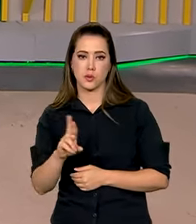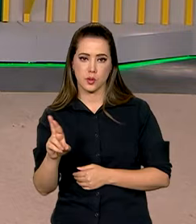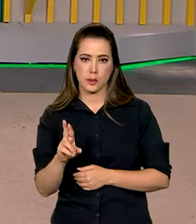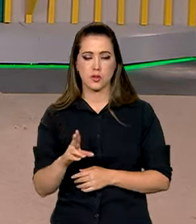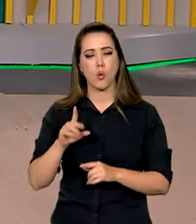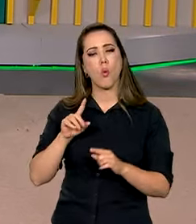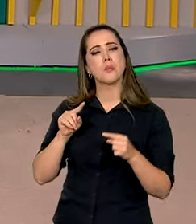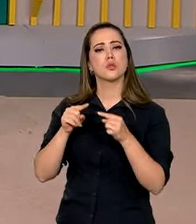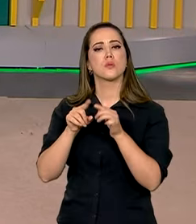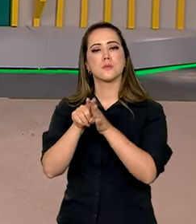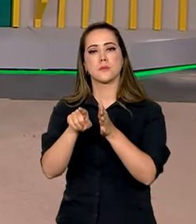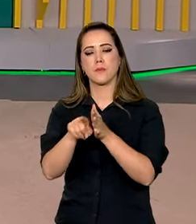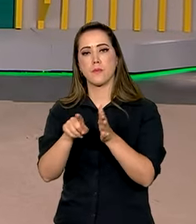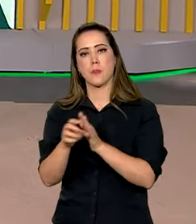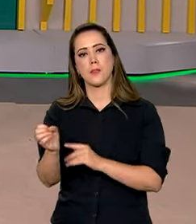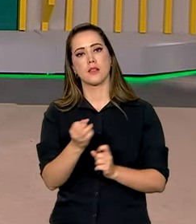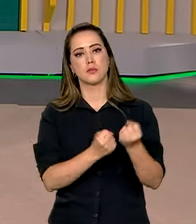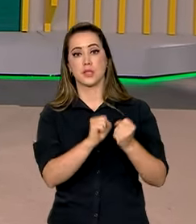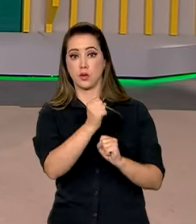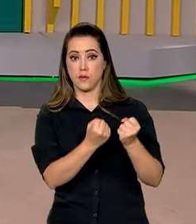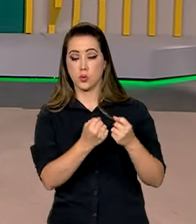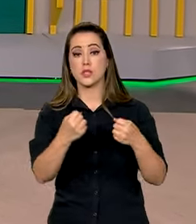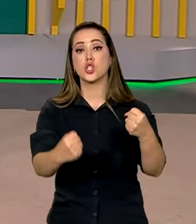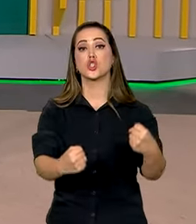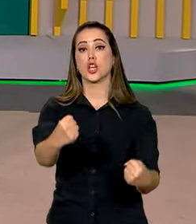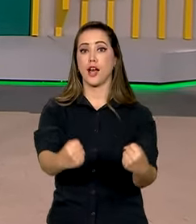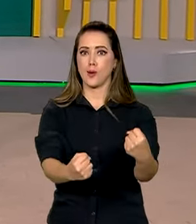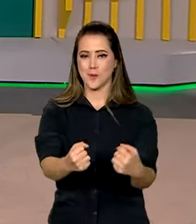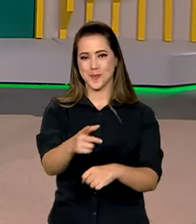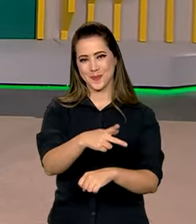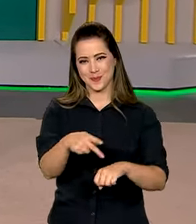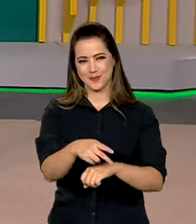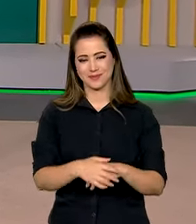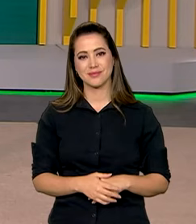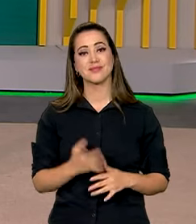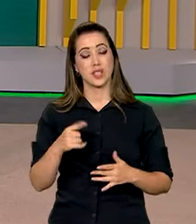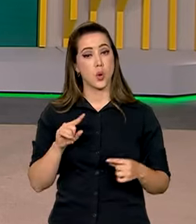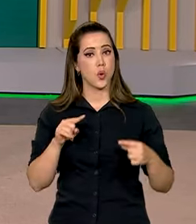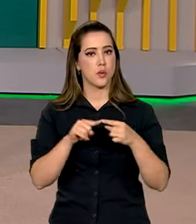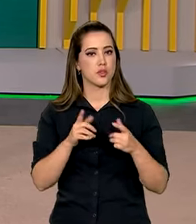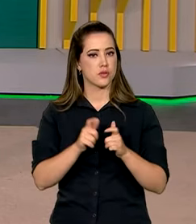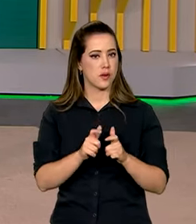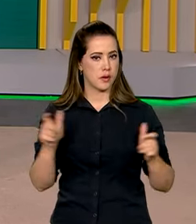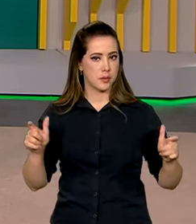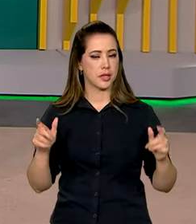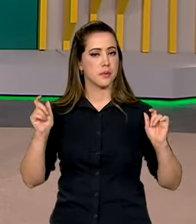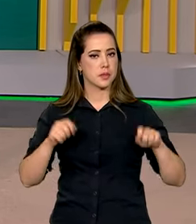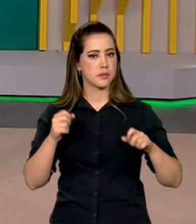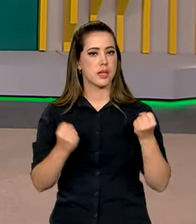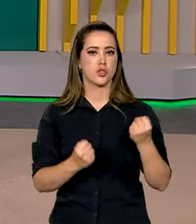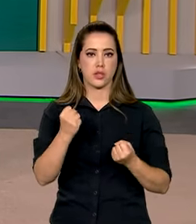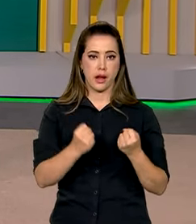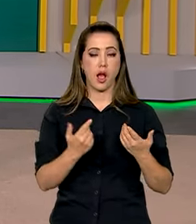reais em pesquisa para modernizar a indústria automotiva do país. É isso, o objetivo é aumentar a produção de